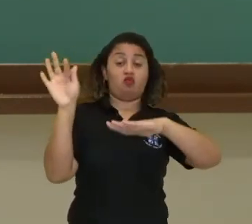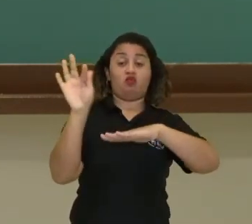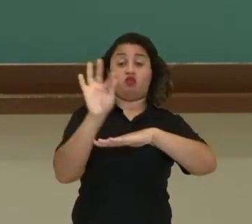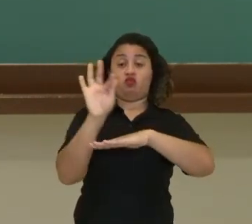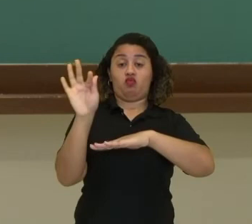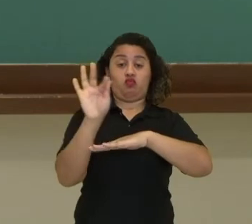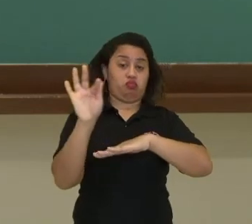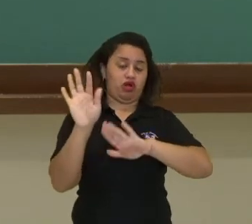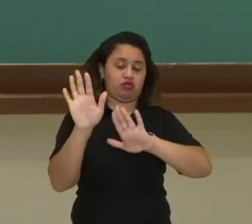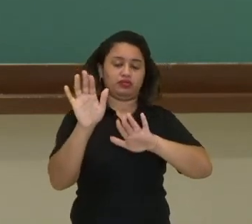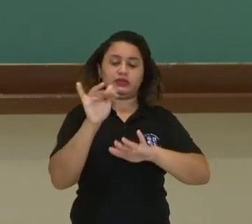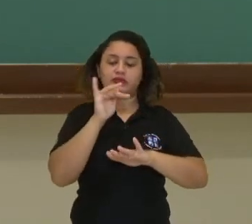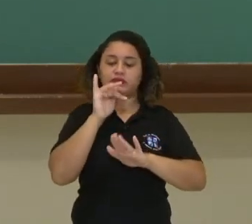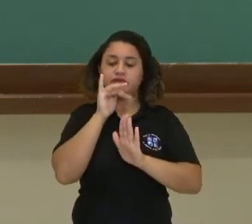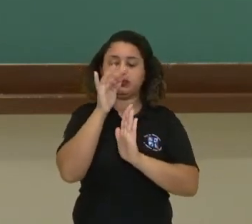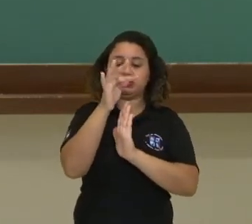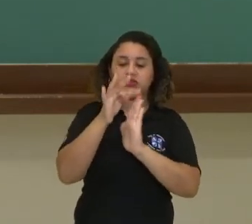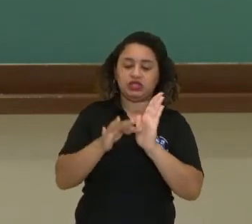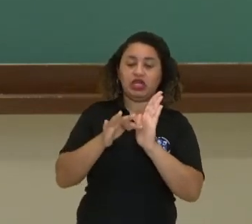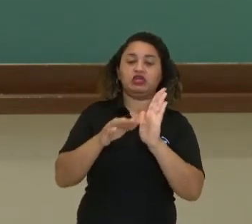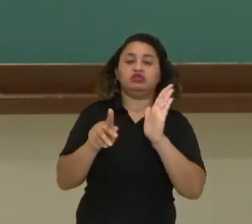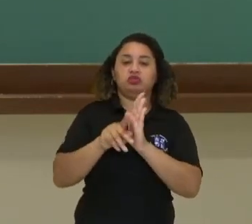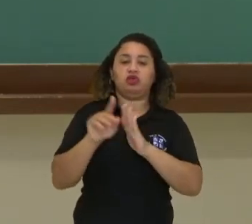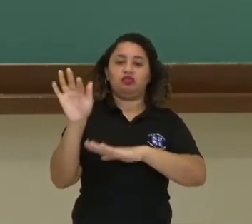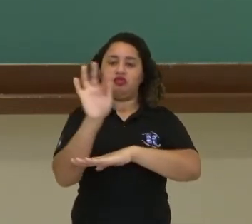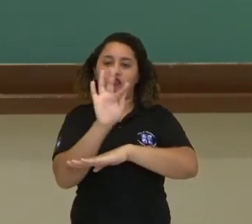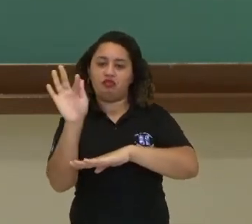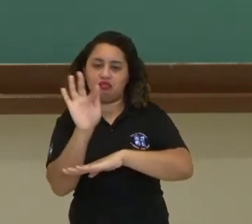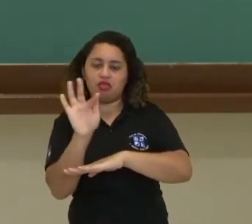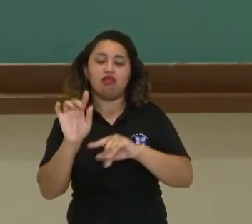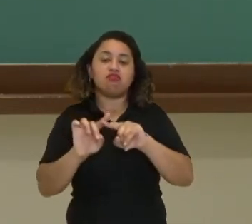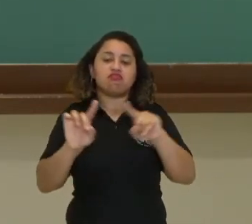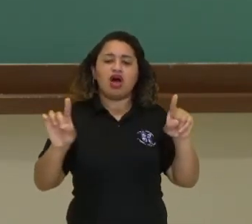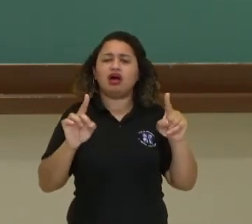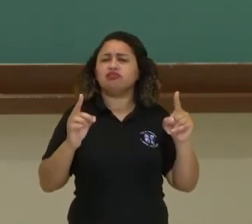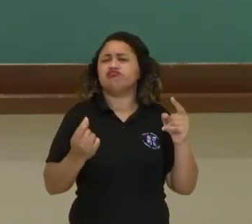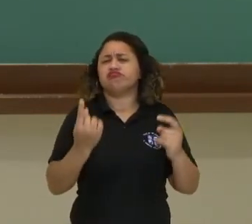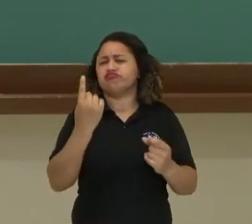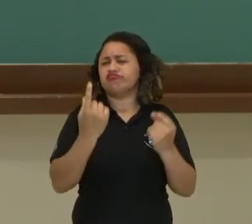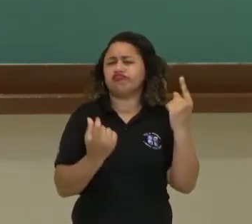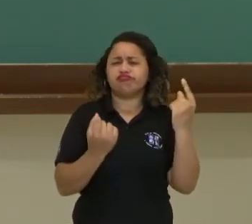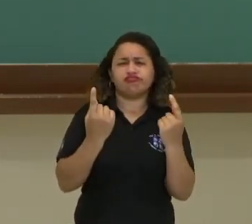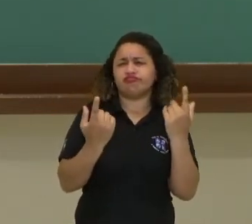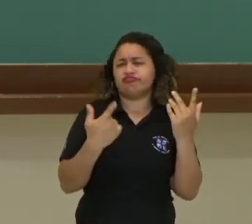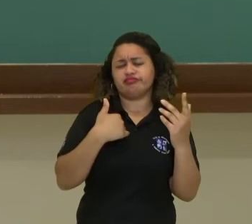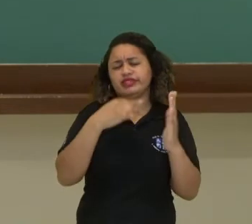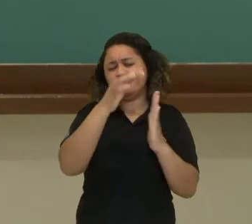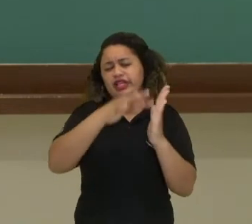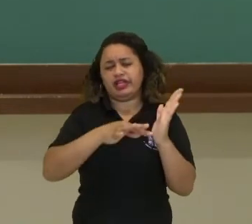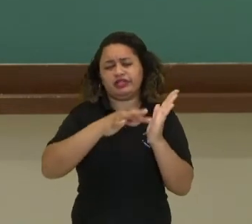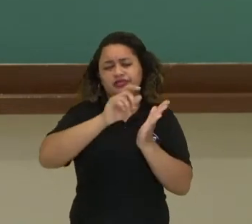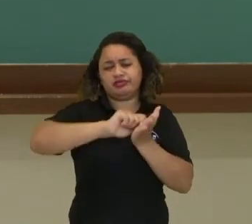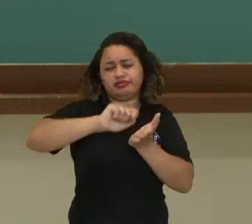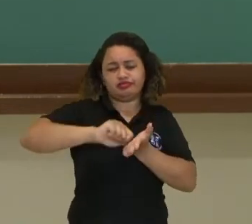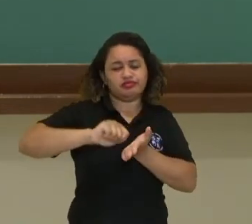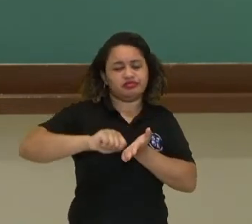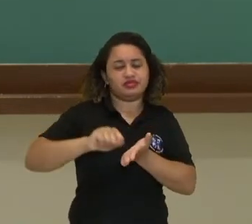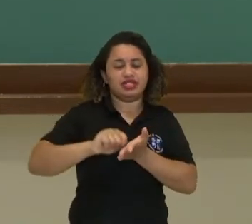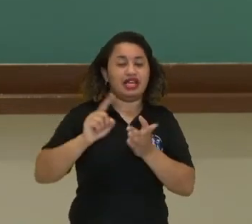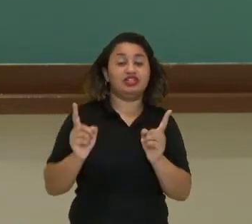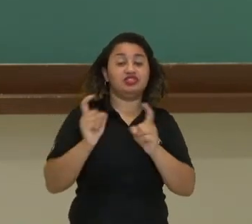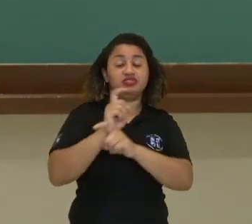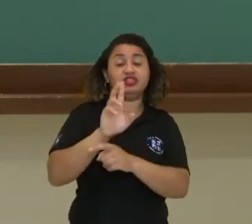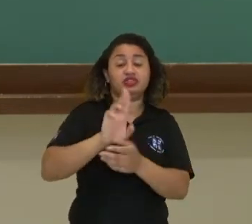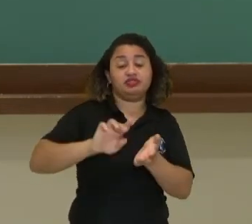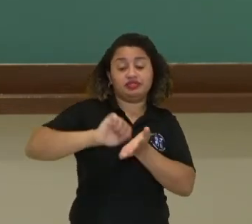como por exemplo em textos mais formais né mas difícil mesmo o mesmo em textos escritos é difícil de